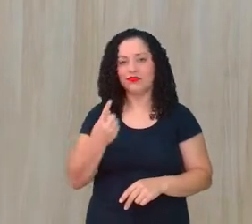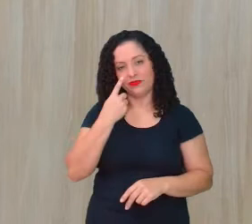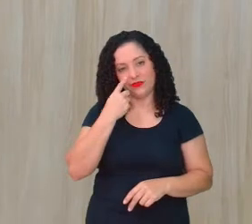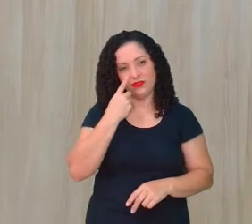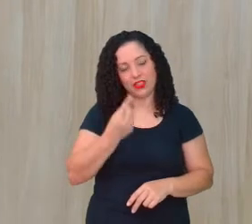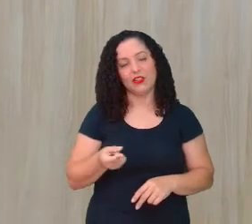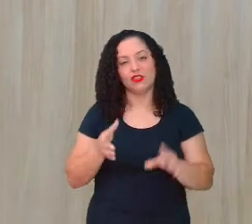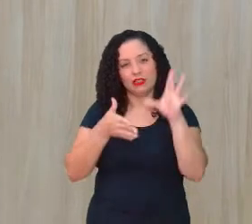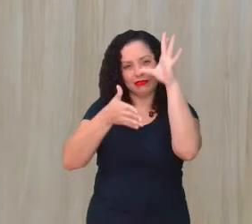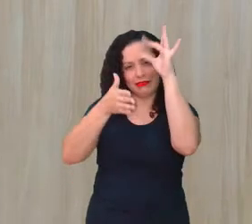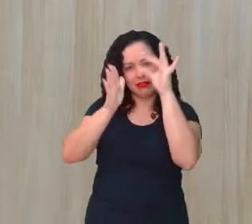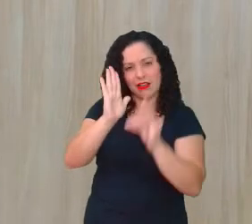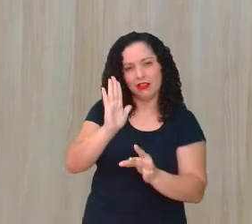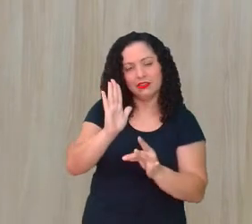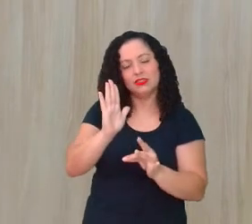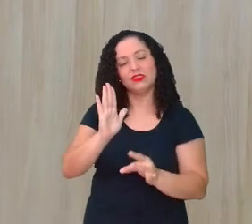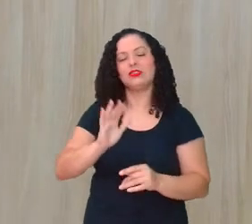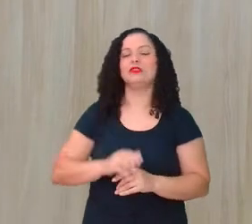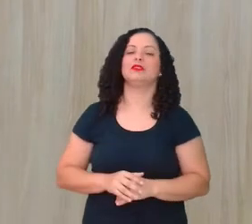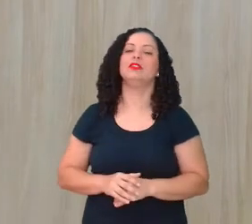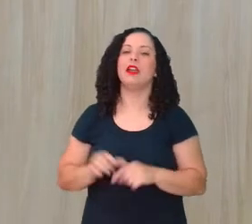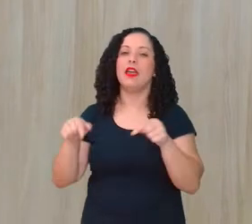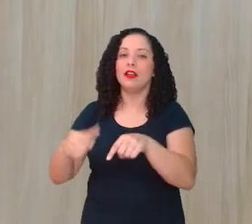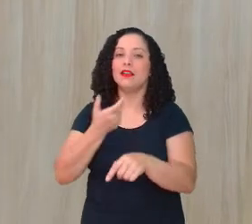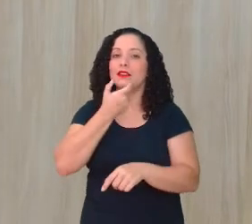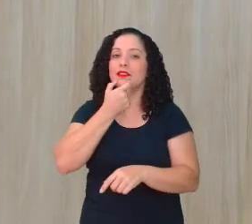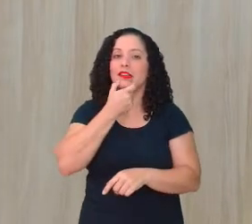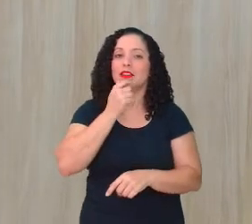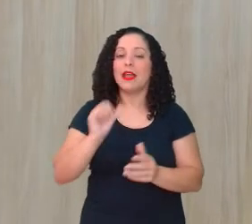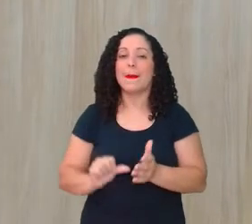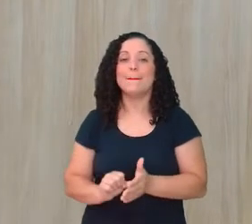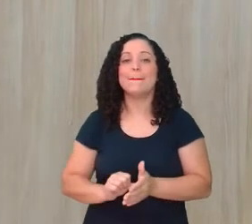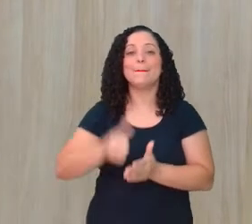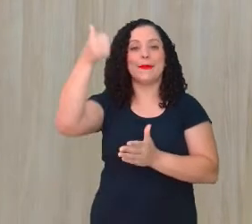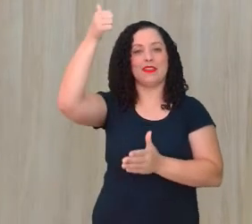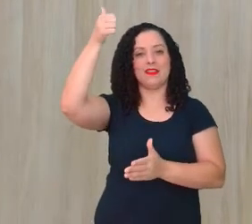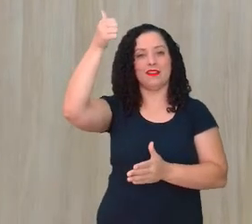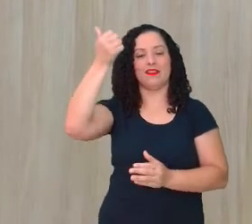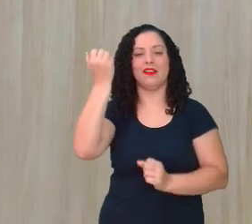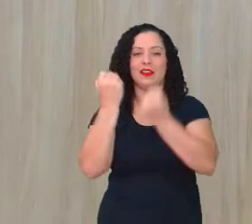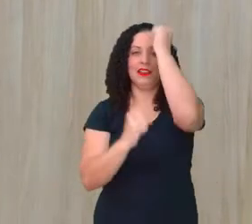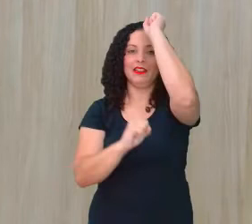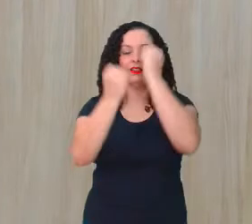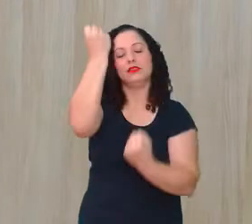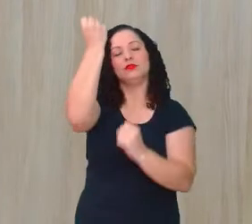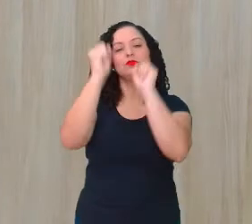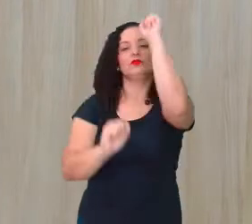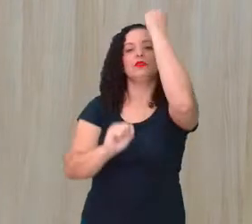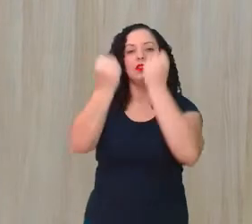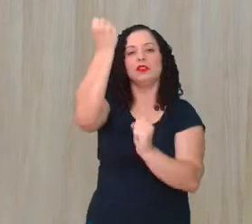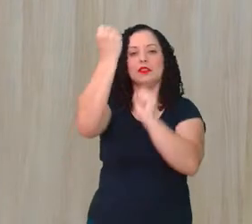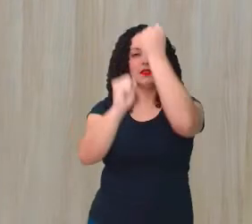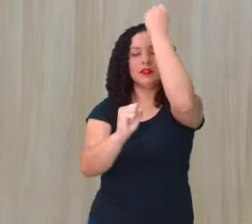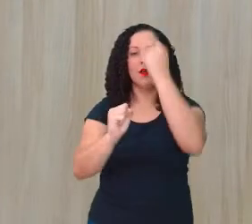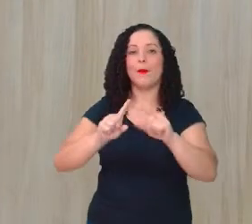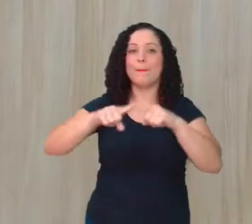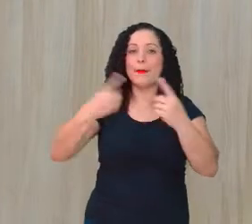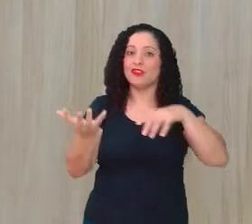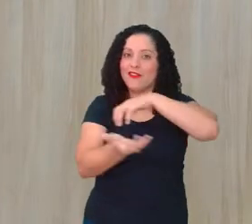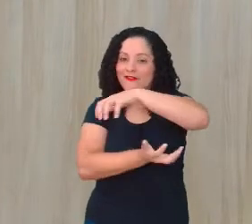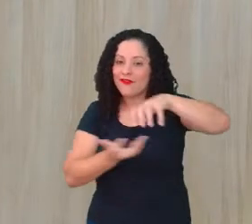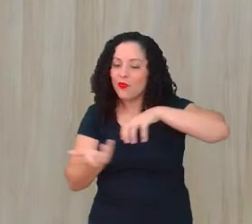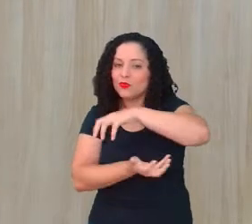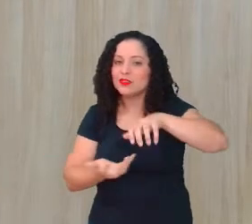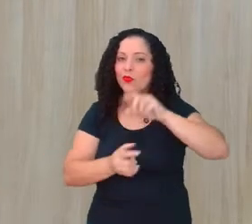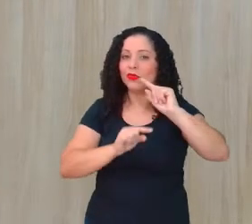pouco, ela vai ser a pioneira, né, no processo de industrialização. Porém, essa revolução industrial, vocês